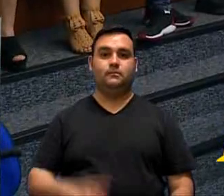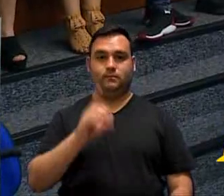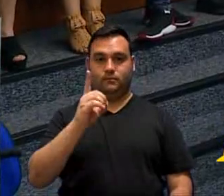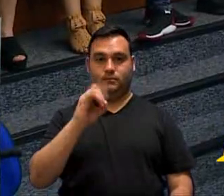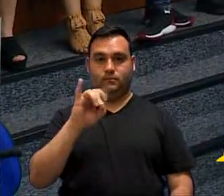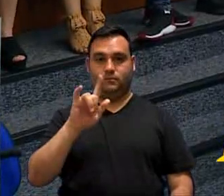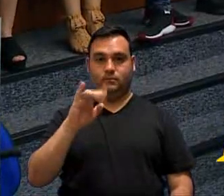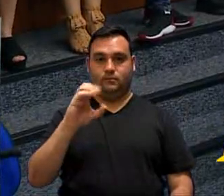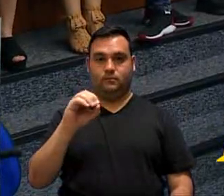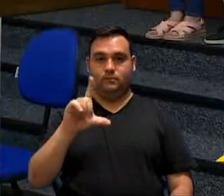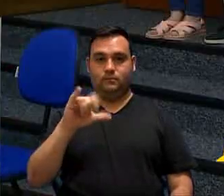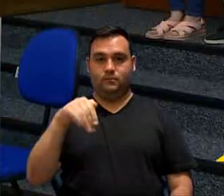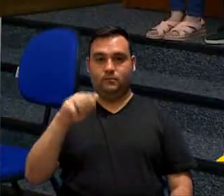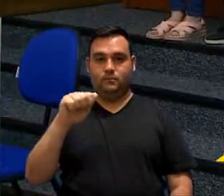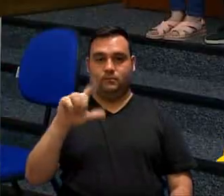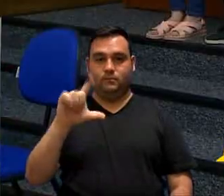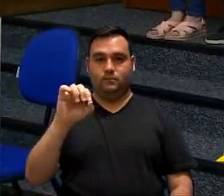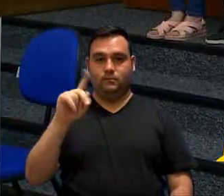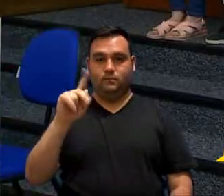Diego Lima Lopes.